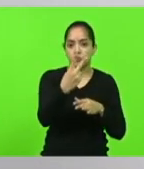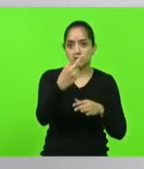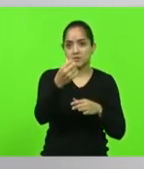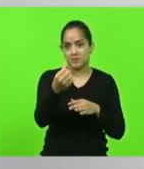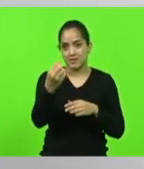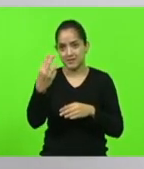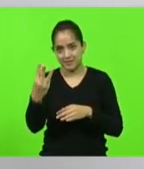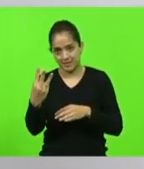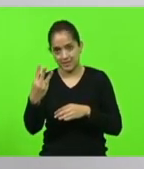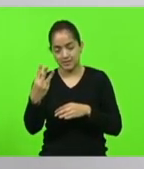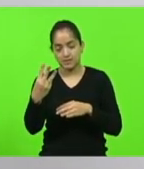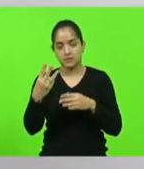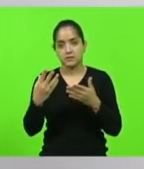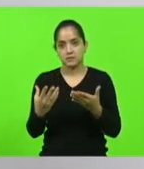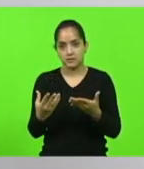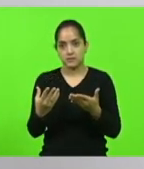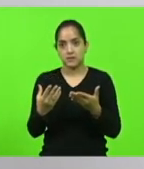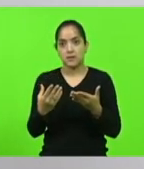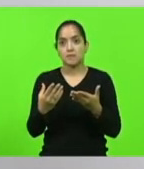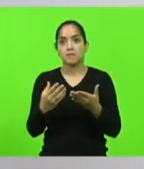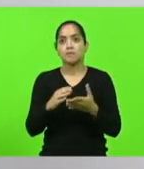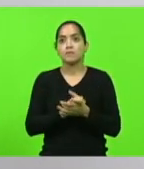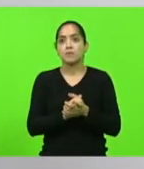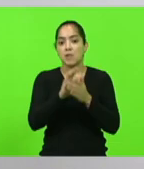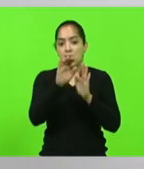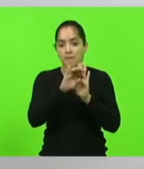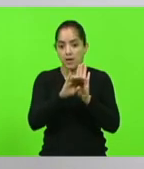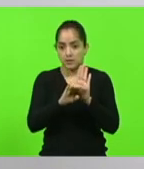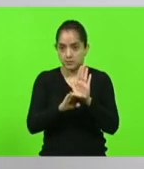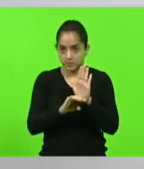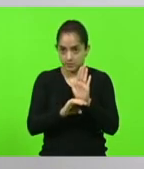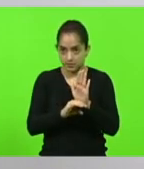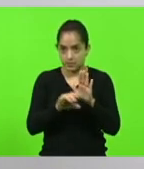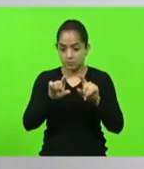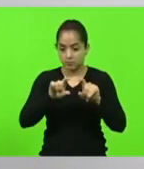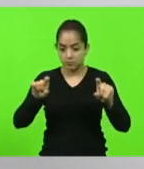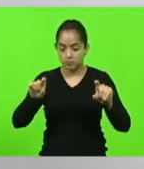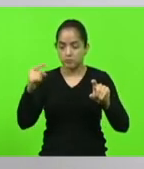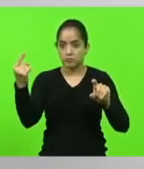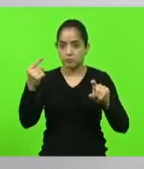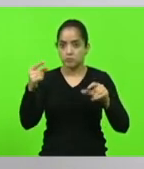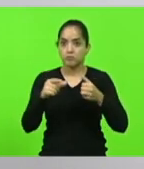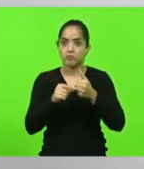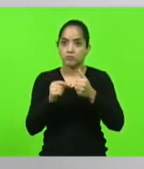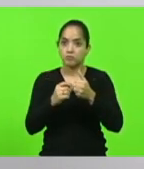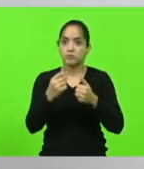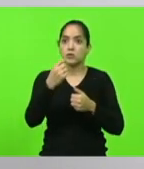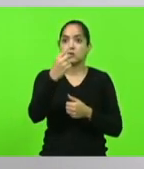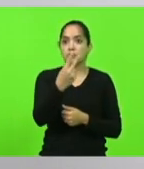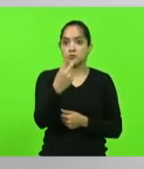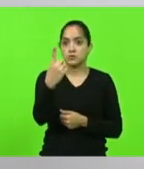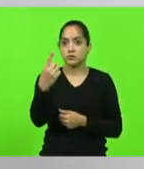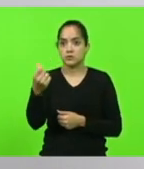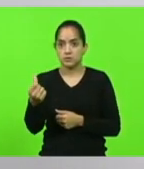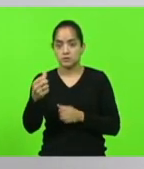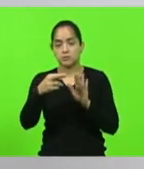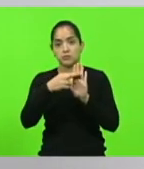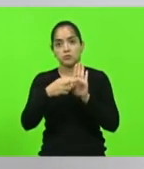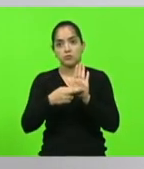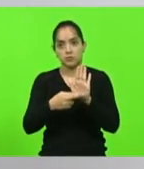por versarem de matérias conexas nos termos do parágrafo único do artigo I do regimento